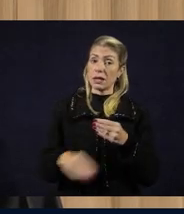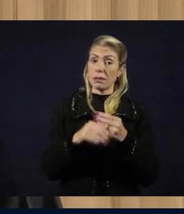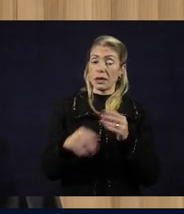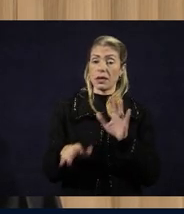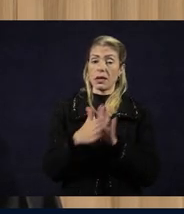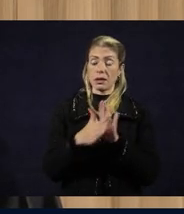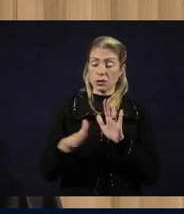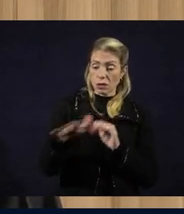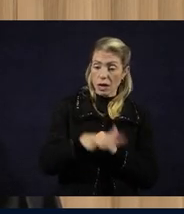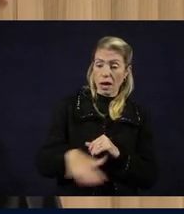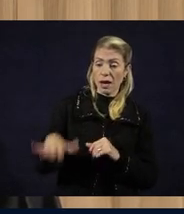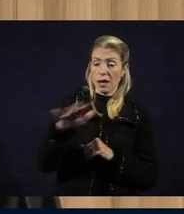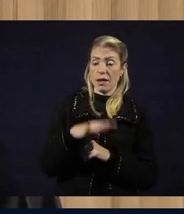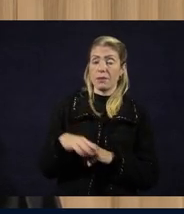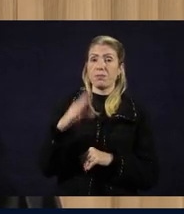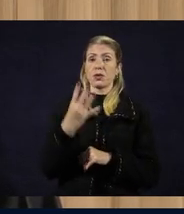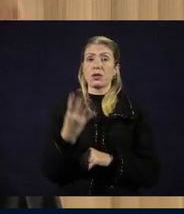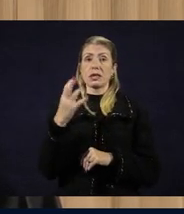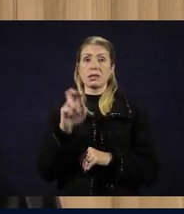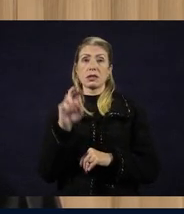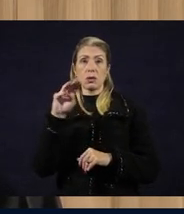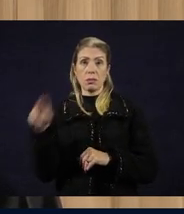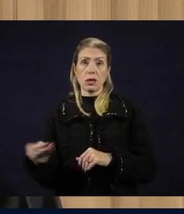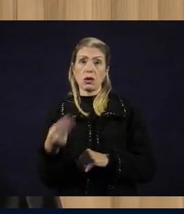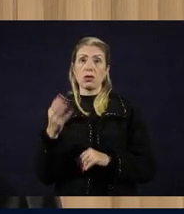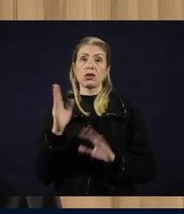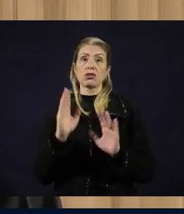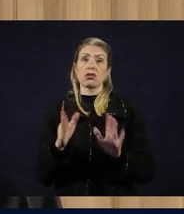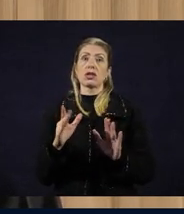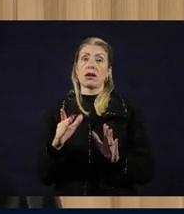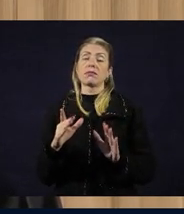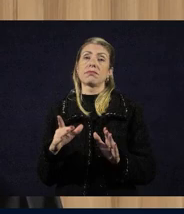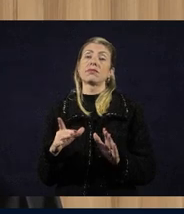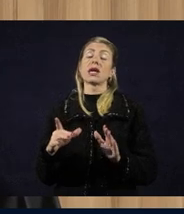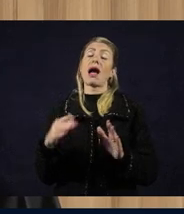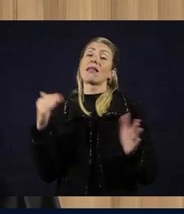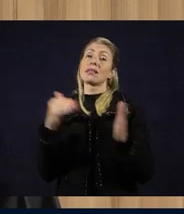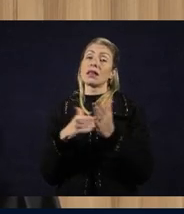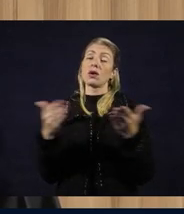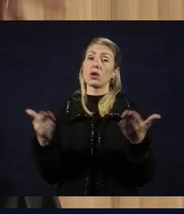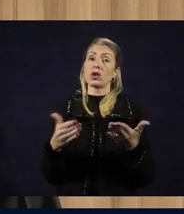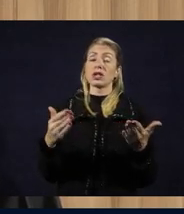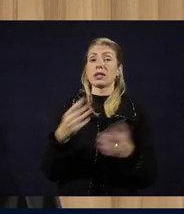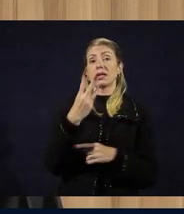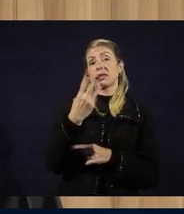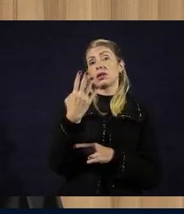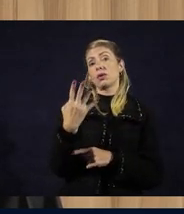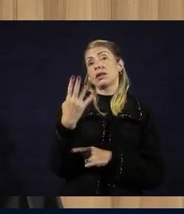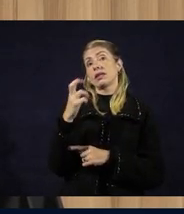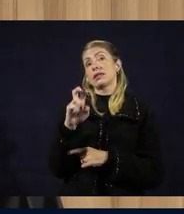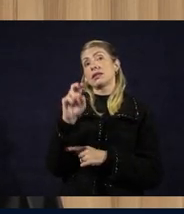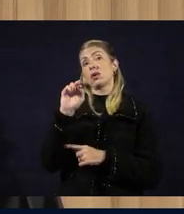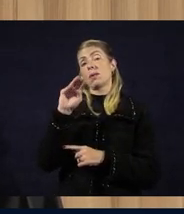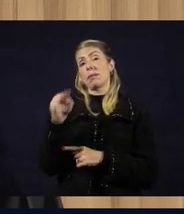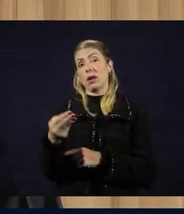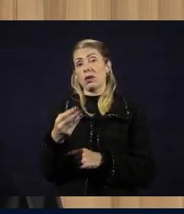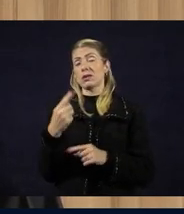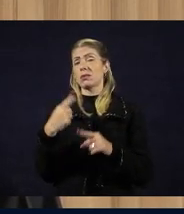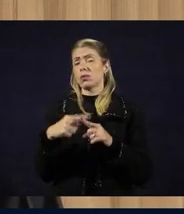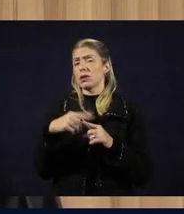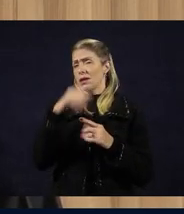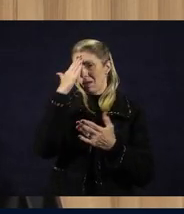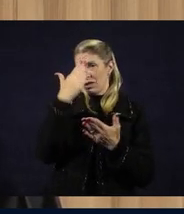45 milhões tradicionados para chegar hoje aí a 345 milhões por que que a gente acredita que pra frente isso vai crescer